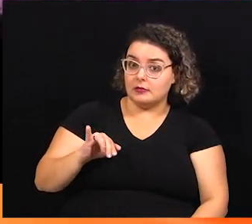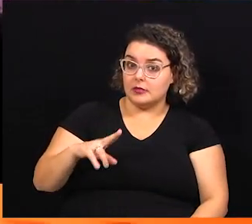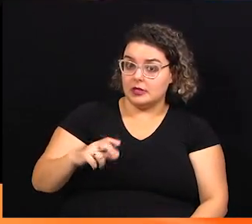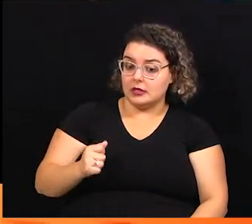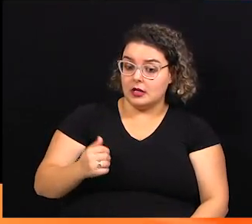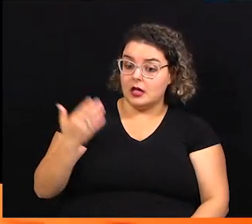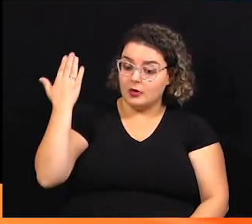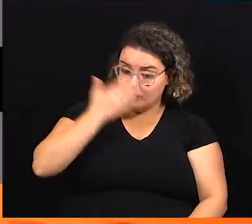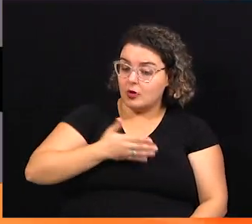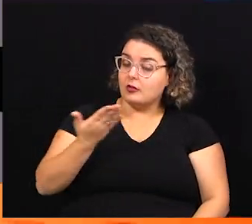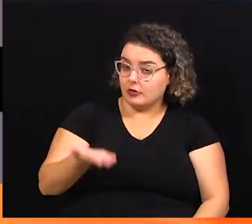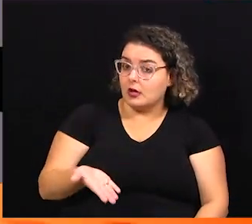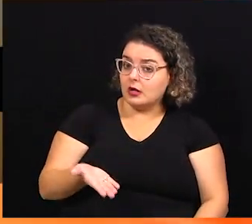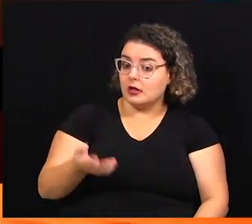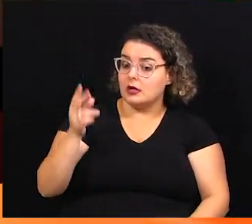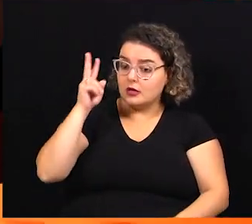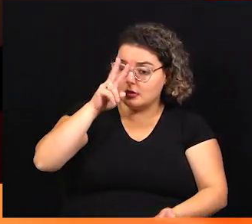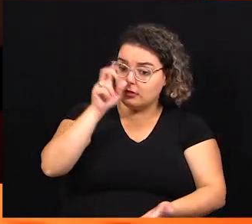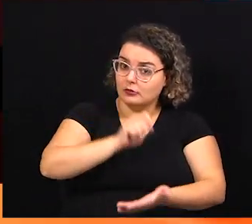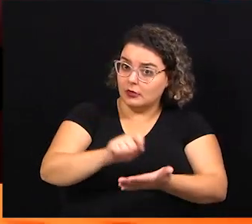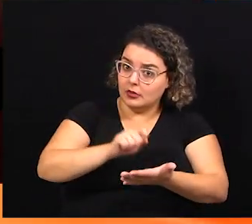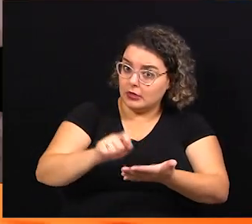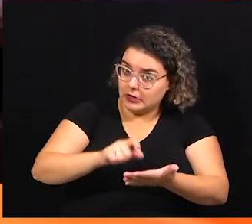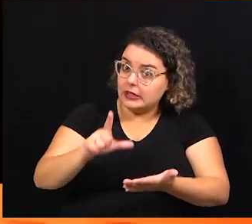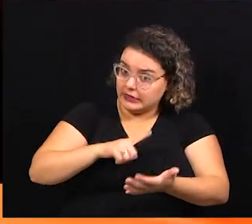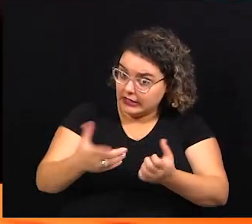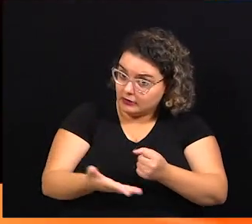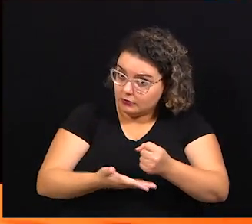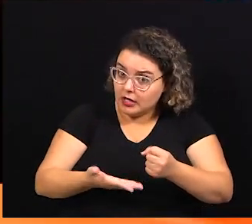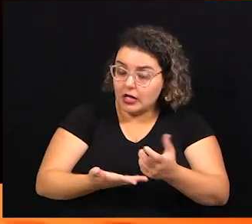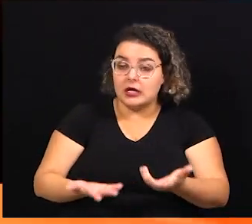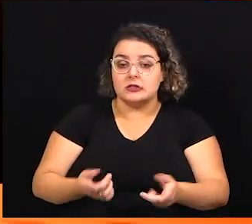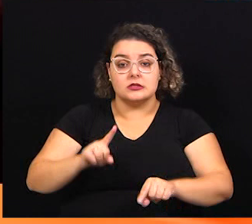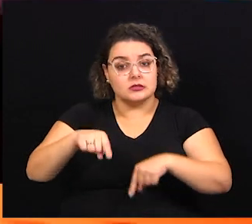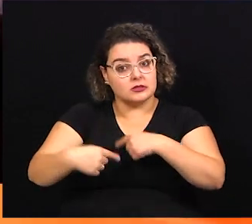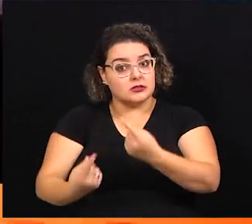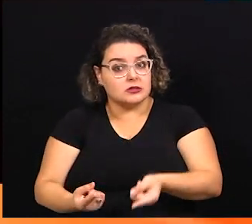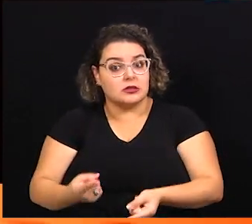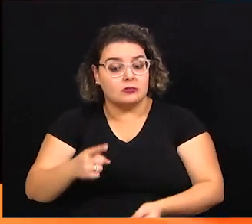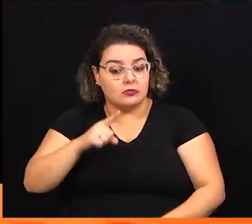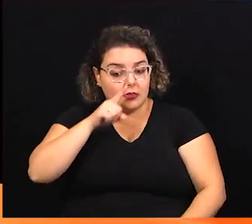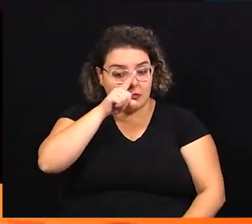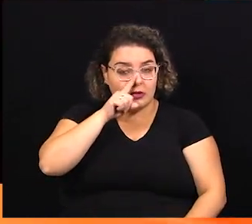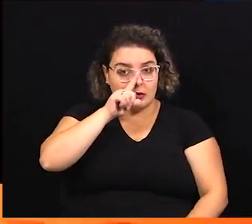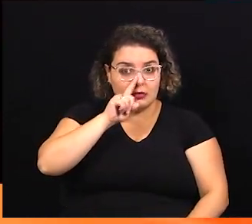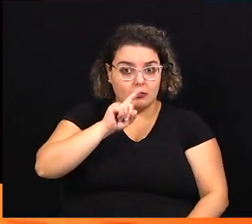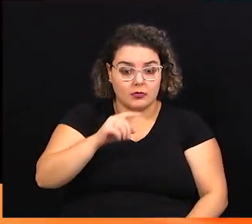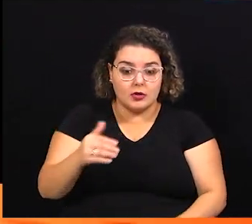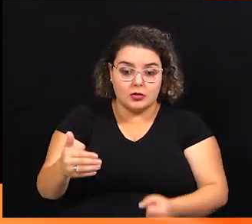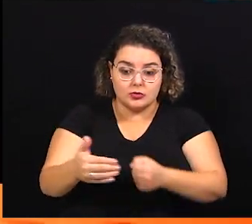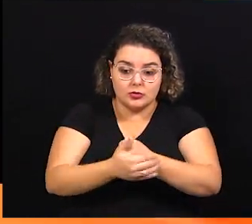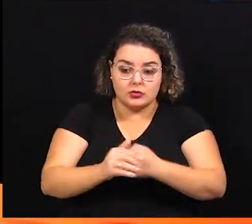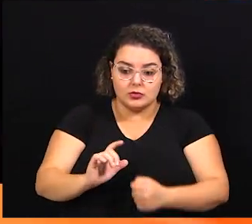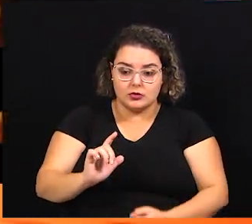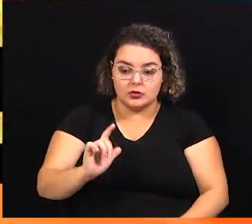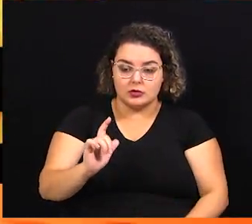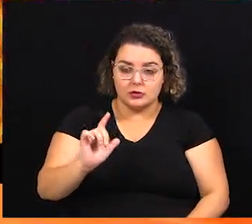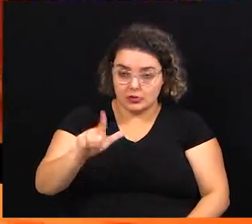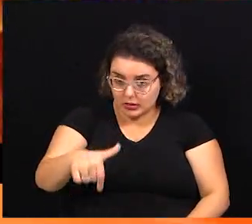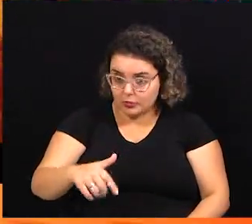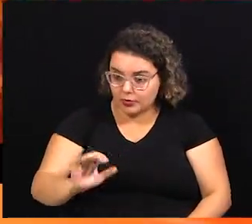falei, é a chance dela provar que o tipo de história que ela escreve tem substância. E tem outros personagens secretos que surgem apenas depois,